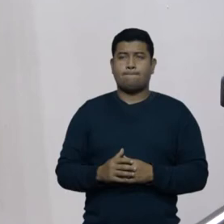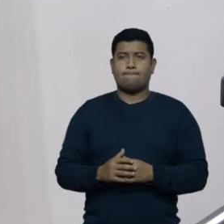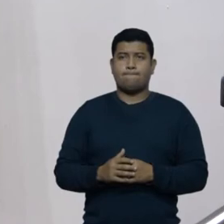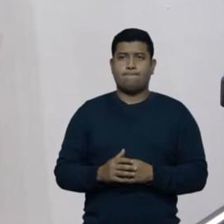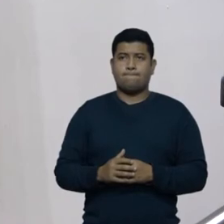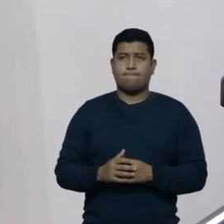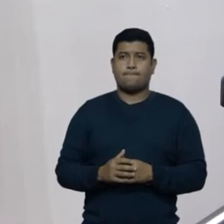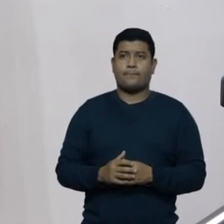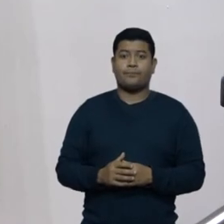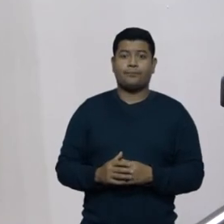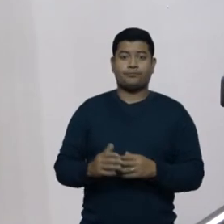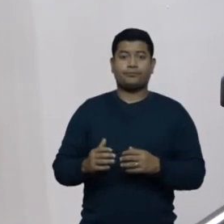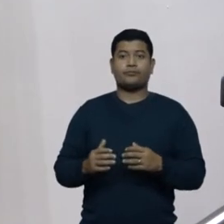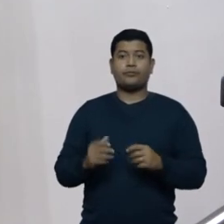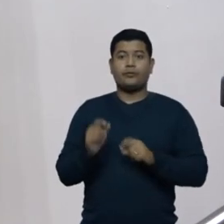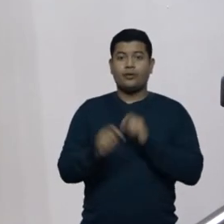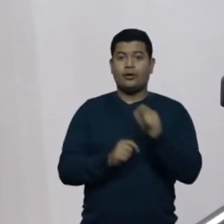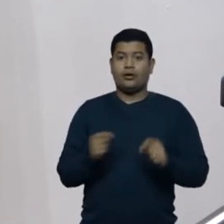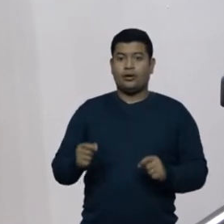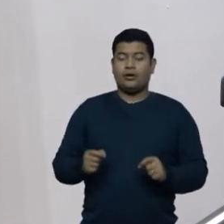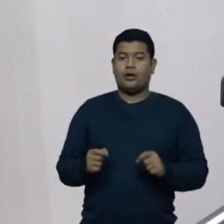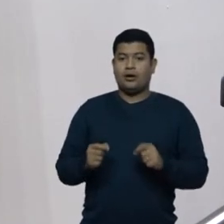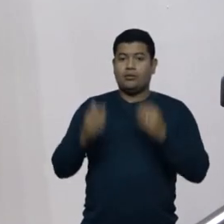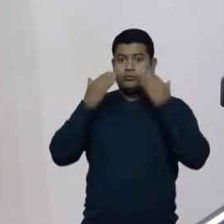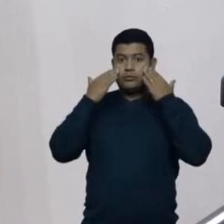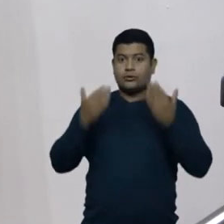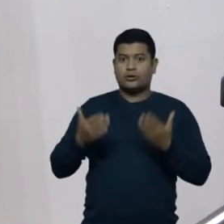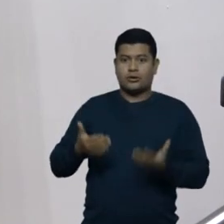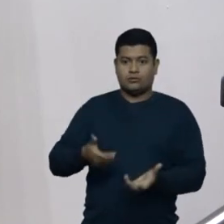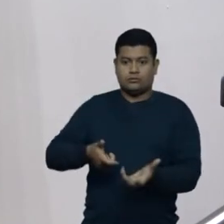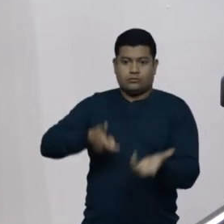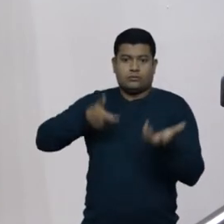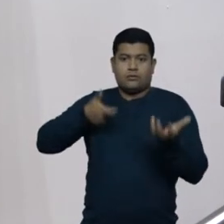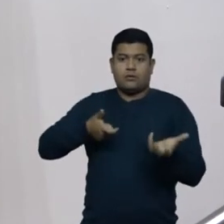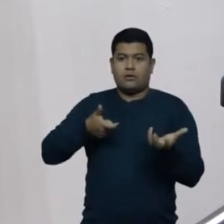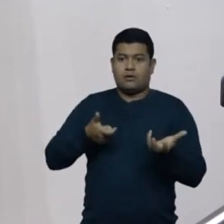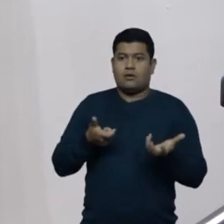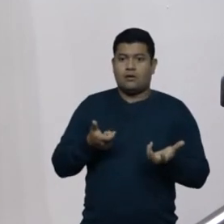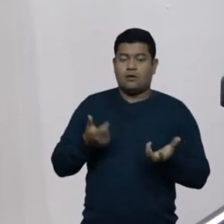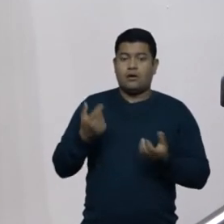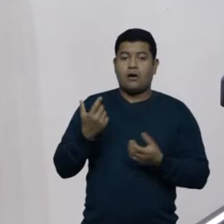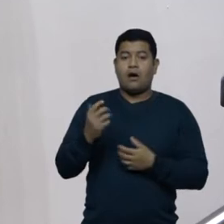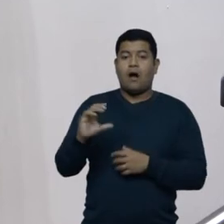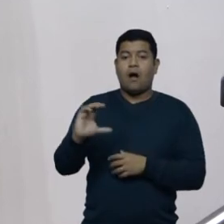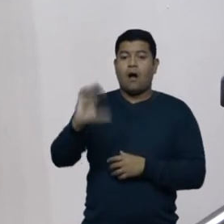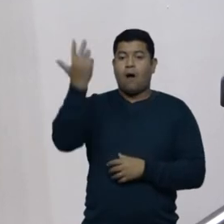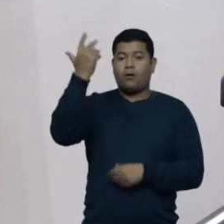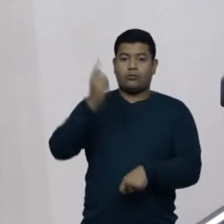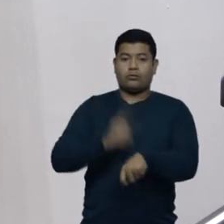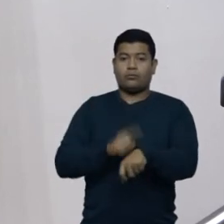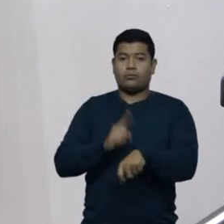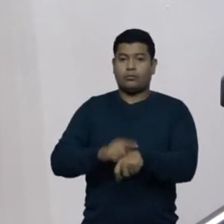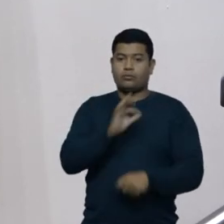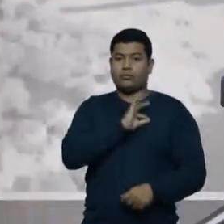vou mostrar o armamento que os outros tinham no momento que a polícia chegou. Coloca